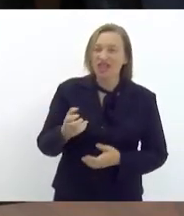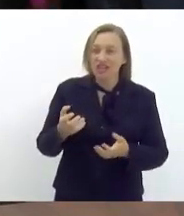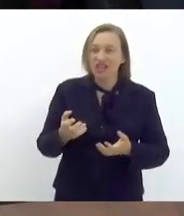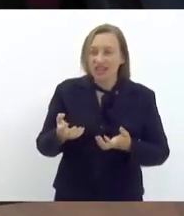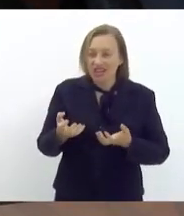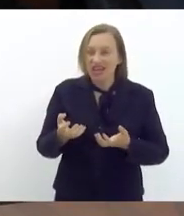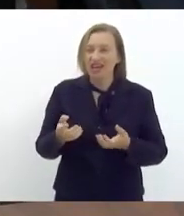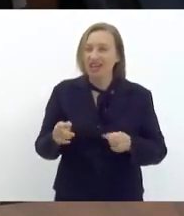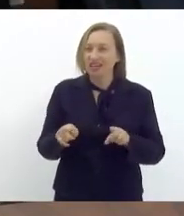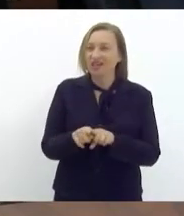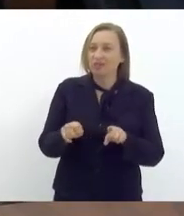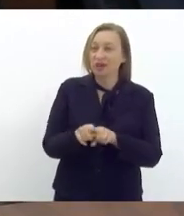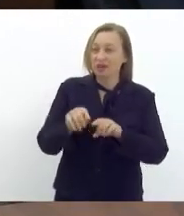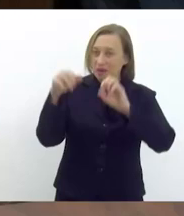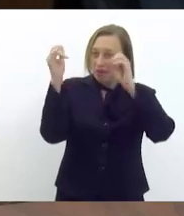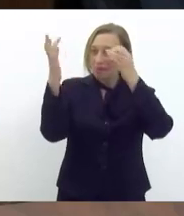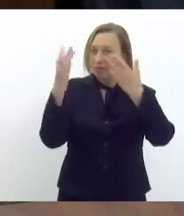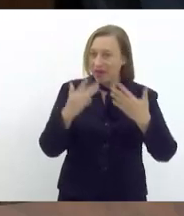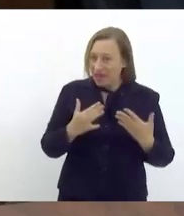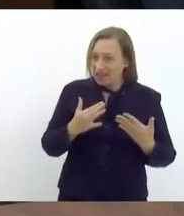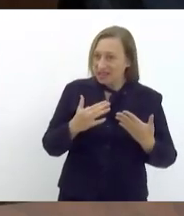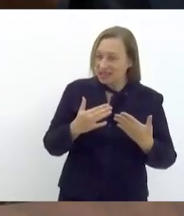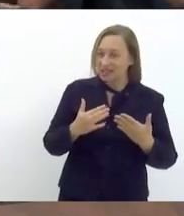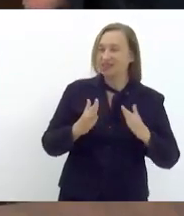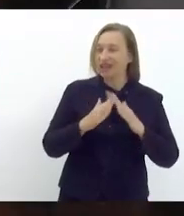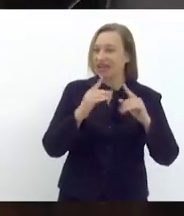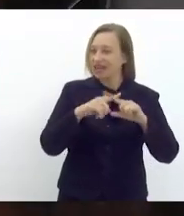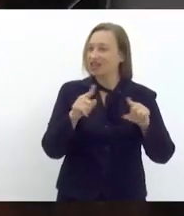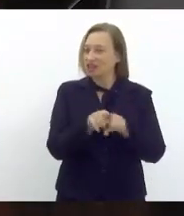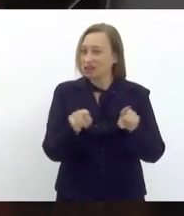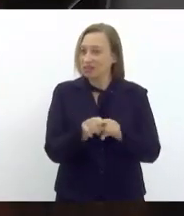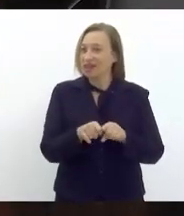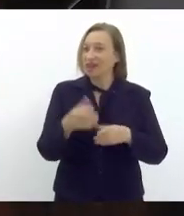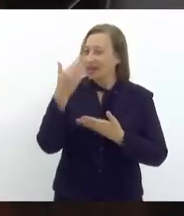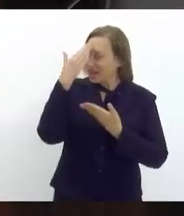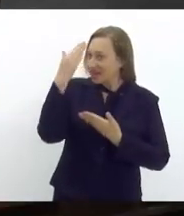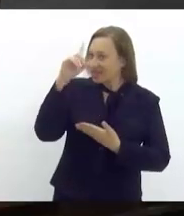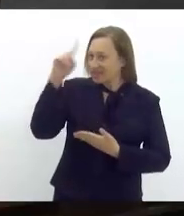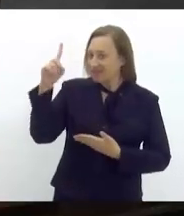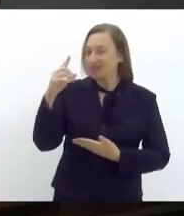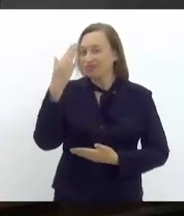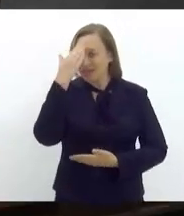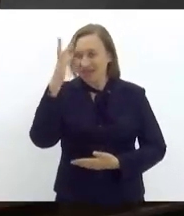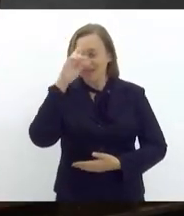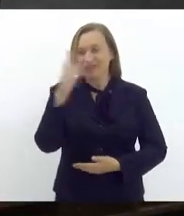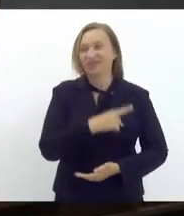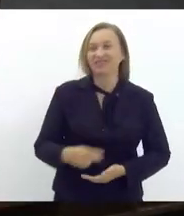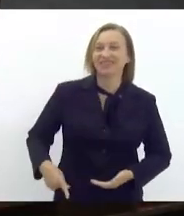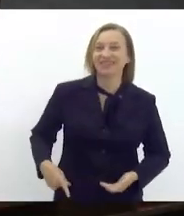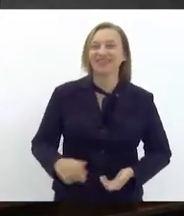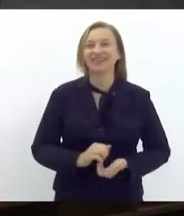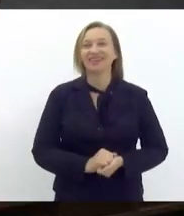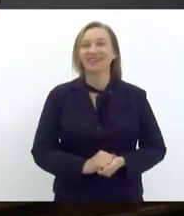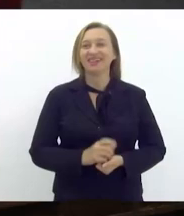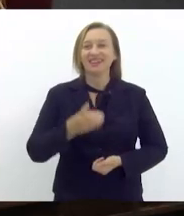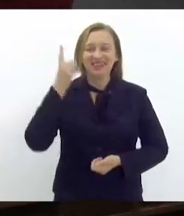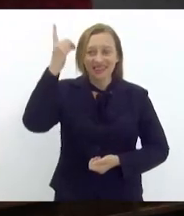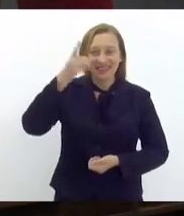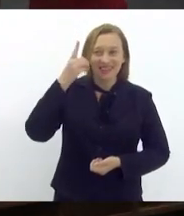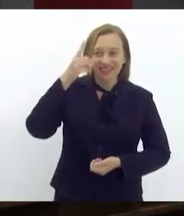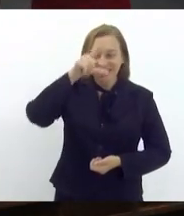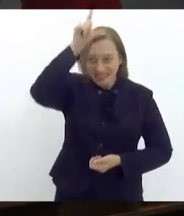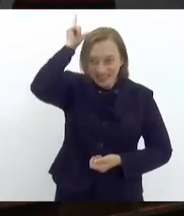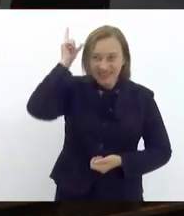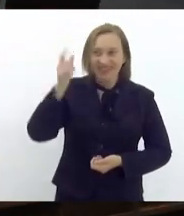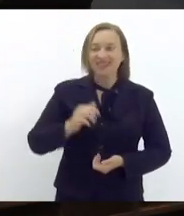irmãos da igreja lá graças a Deus obrigado senhor presidente obrigado senhor presidente deputado Luiz Paulo por favor Ottoni